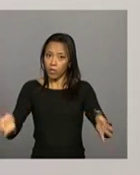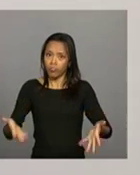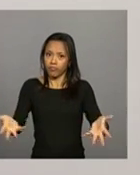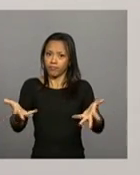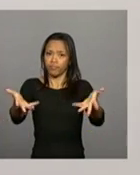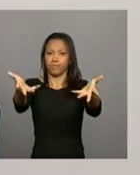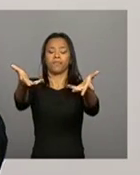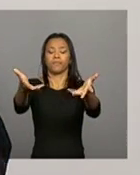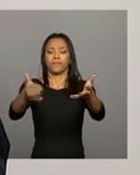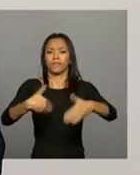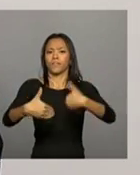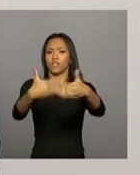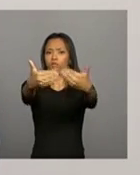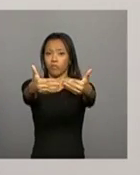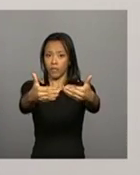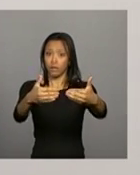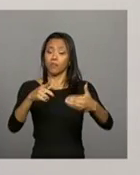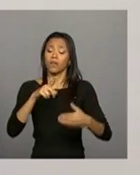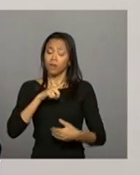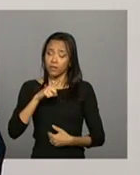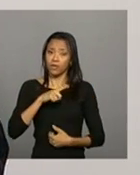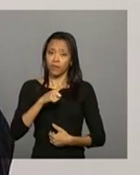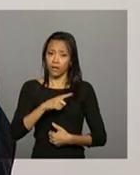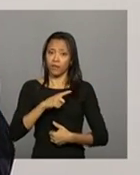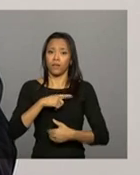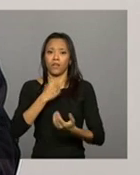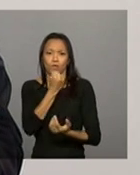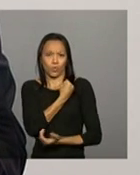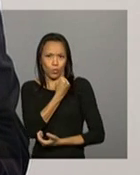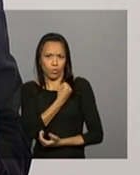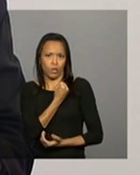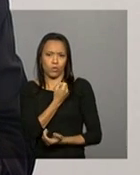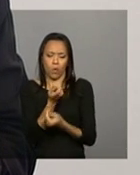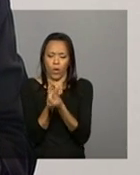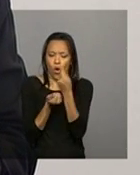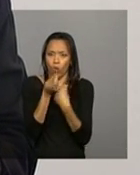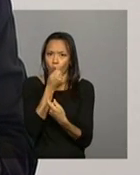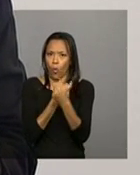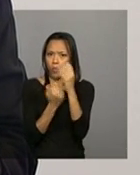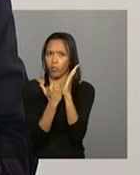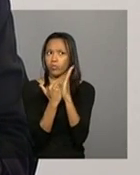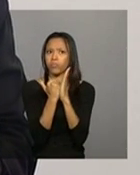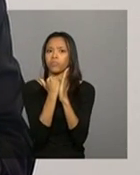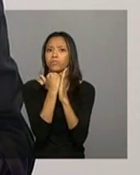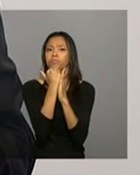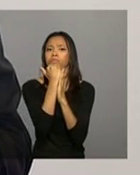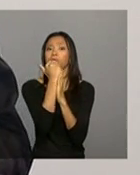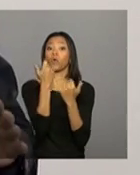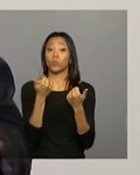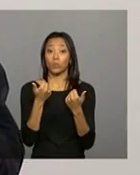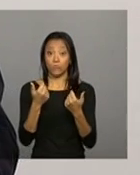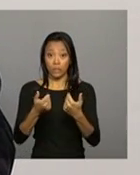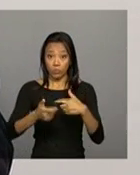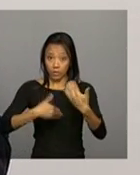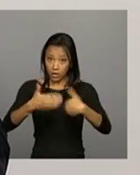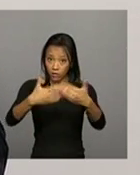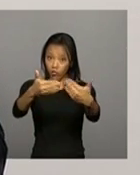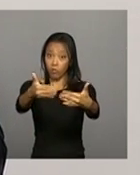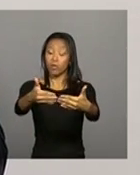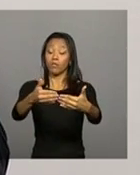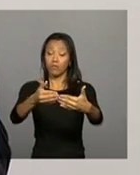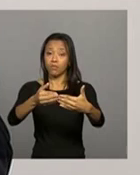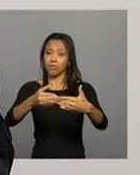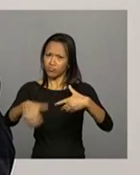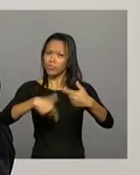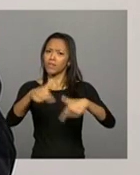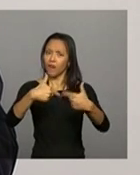tem números extremamente positivos da sua economia, do seu desenvolvimento, do trabalho que é realizado